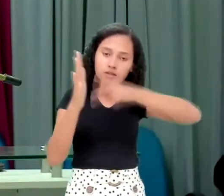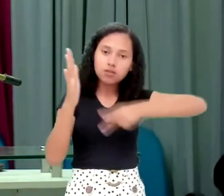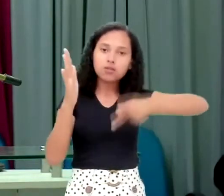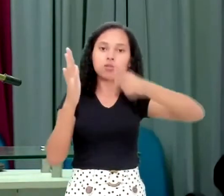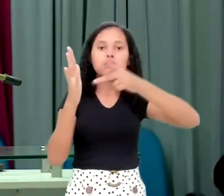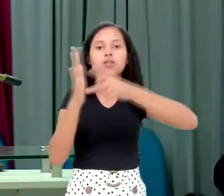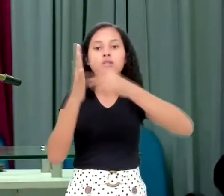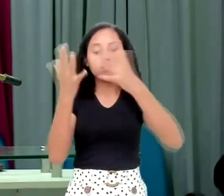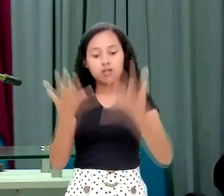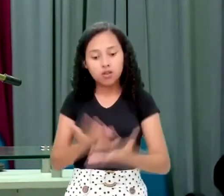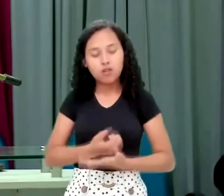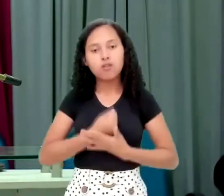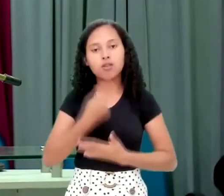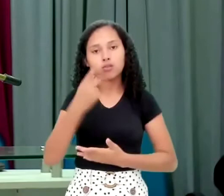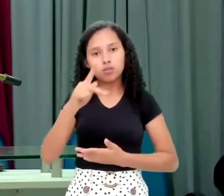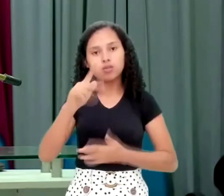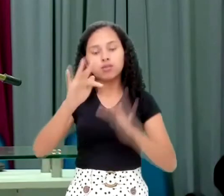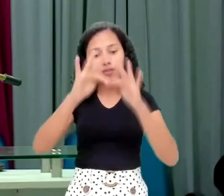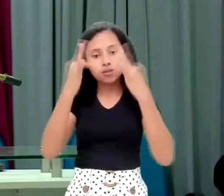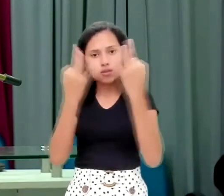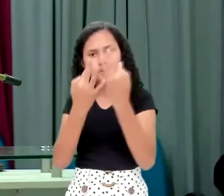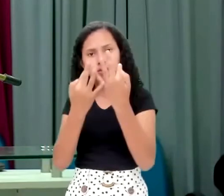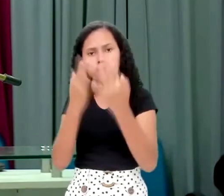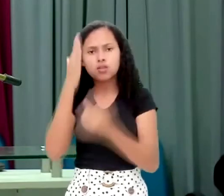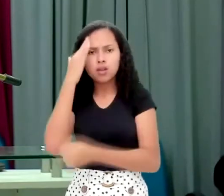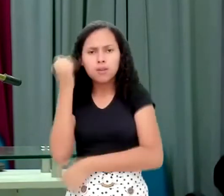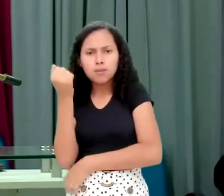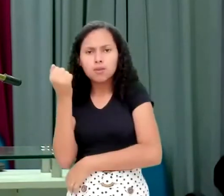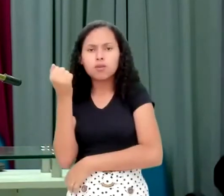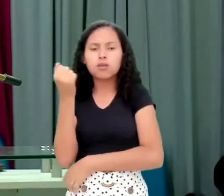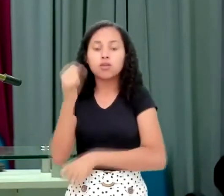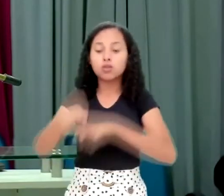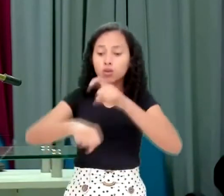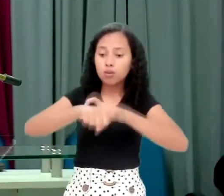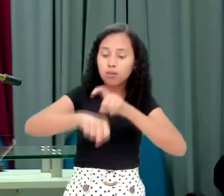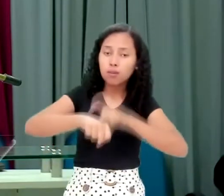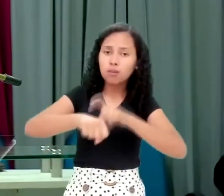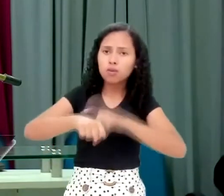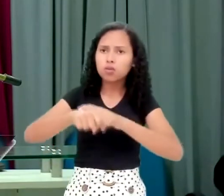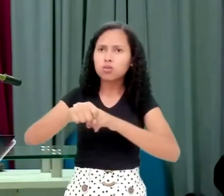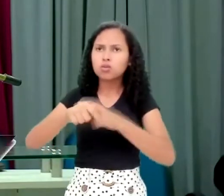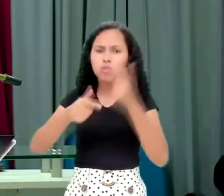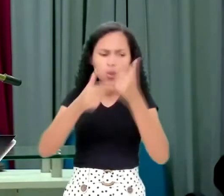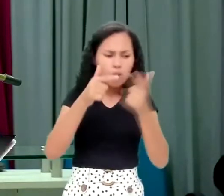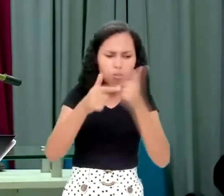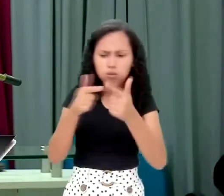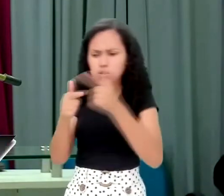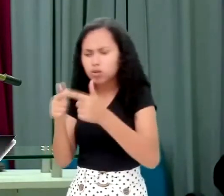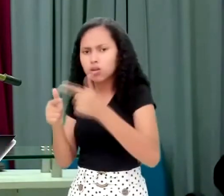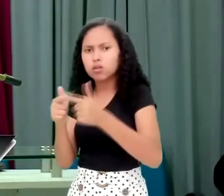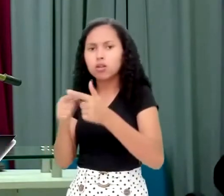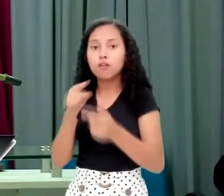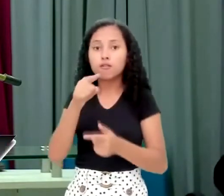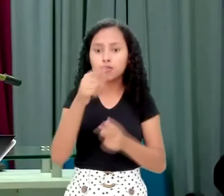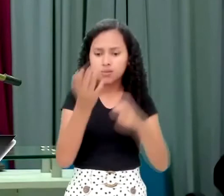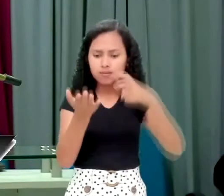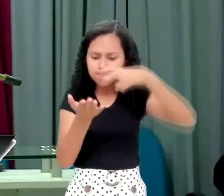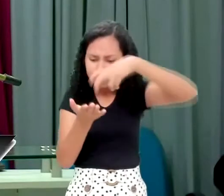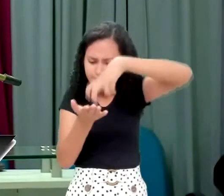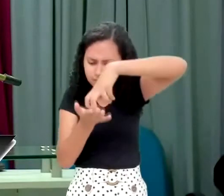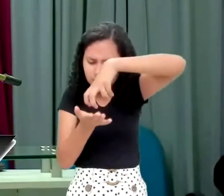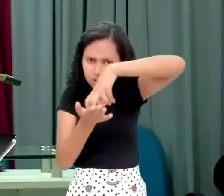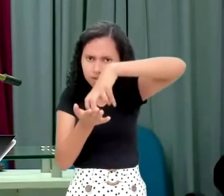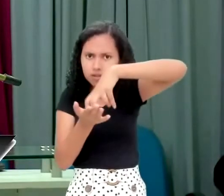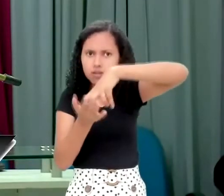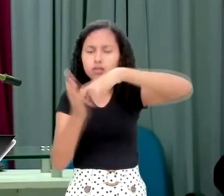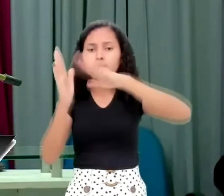tua família. Sabe como é isso, irmãos? É na hora da dificuldade, você ajoelhar ali na tua